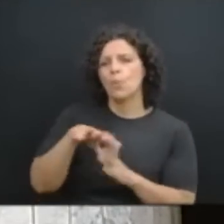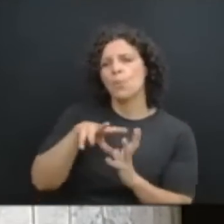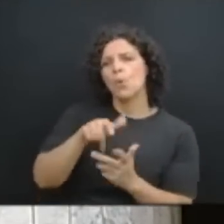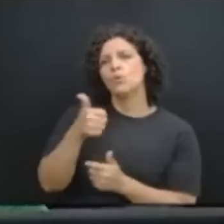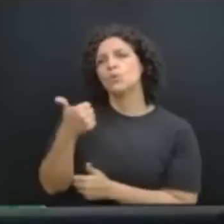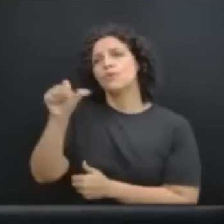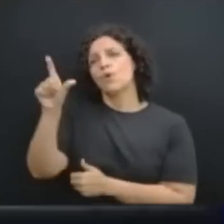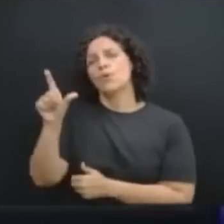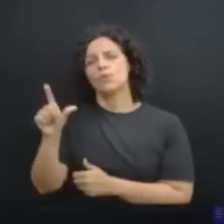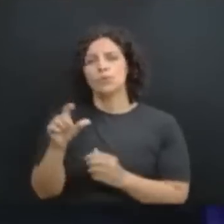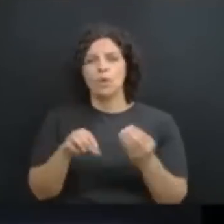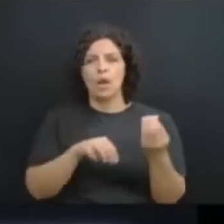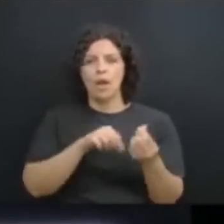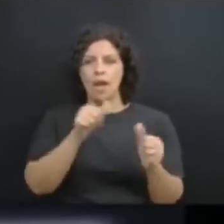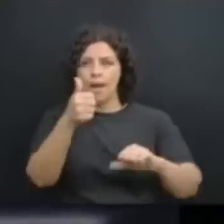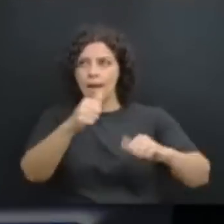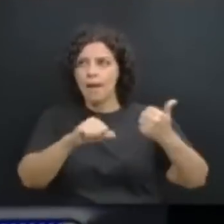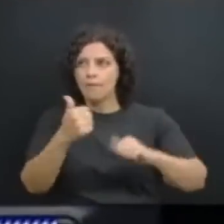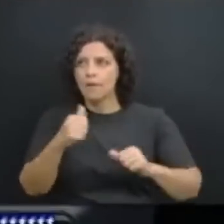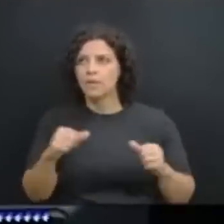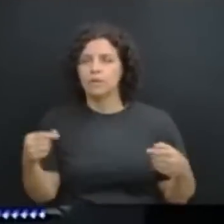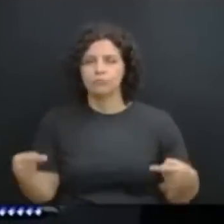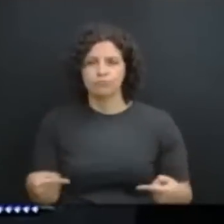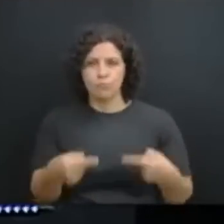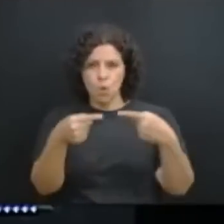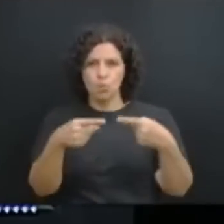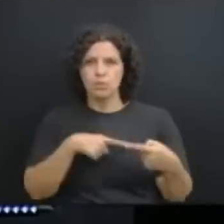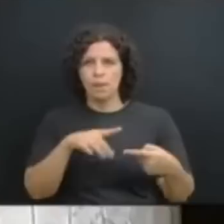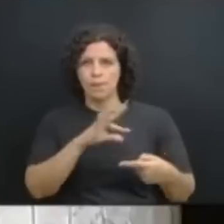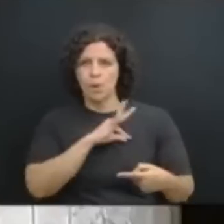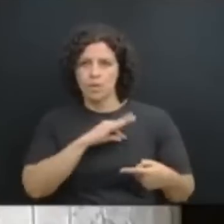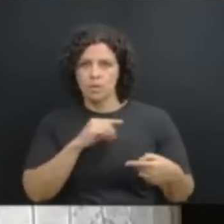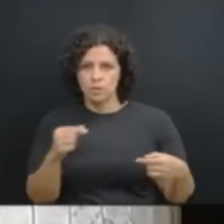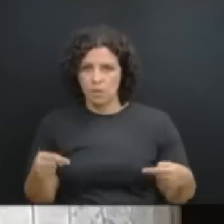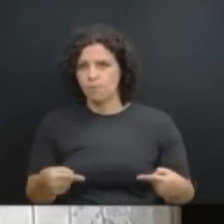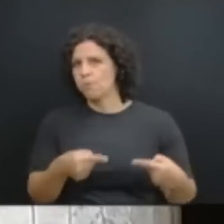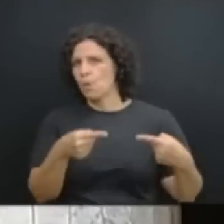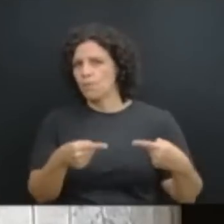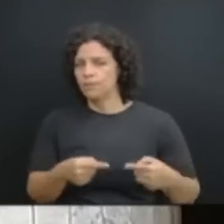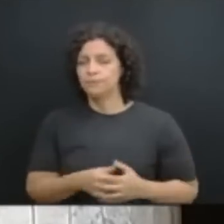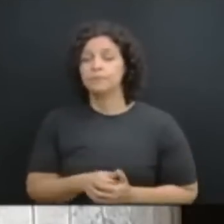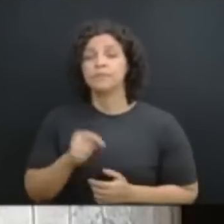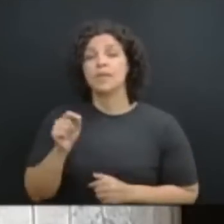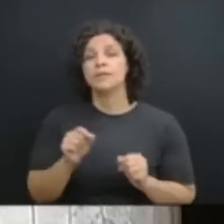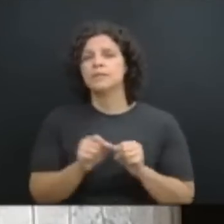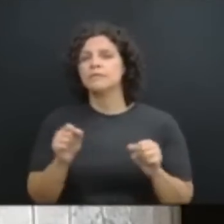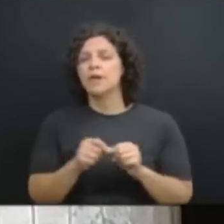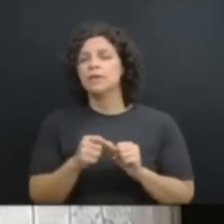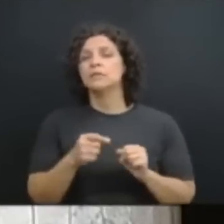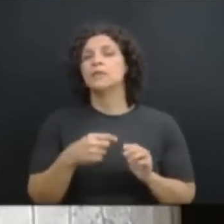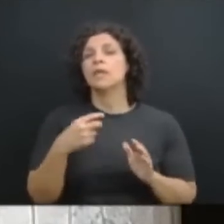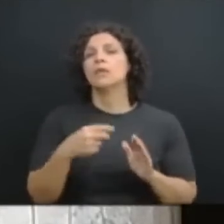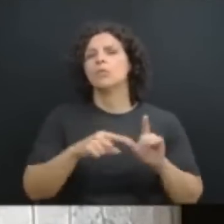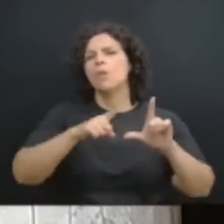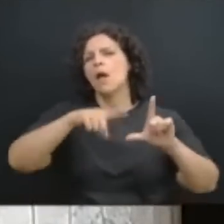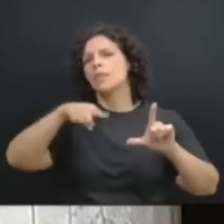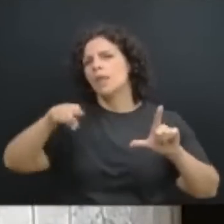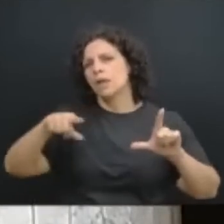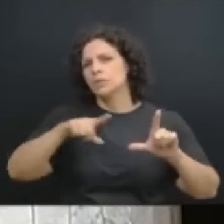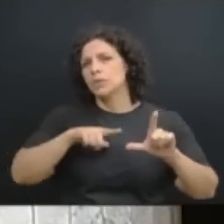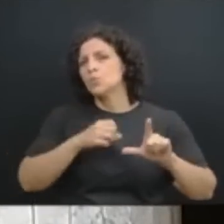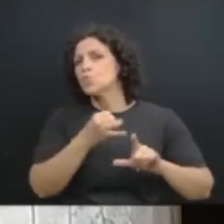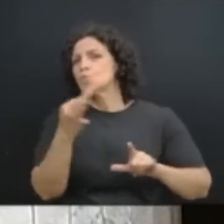avaliam os confrontos policiais eles fazem uma taxa. Tenho prazer em incomodar.